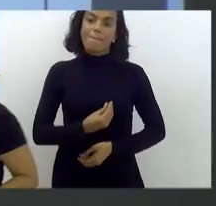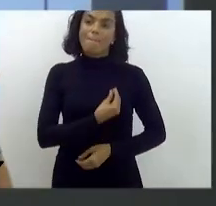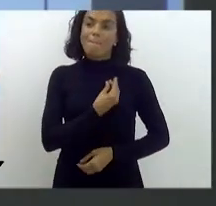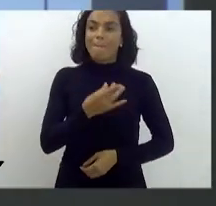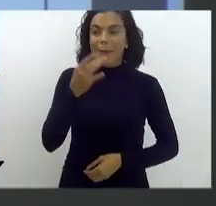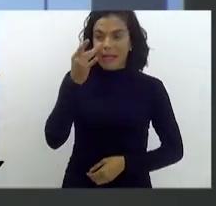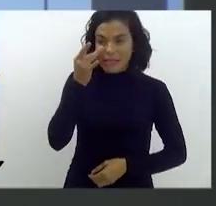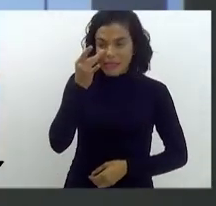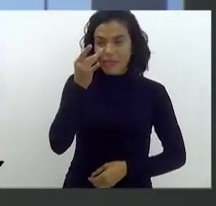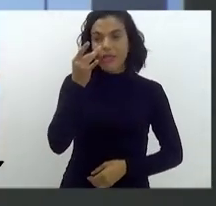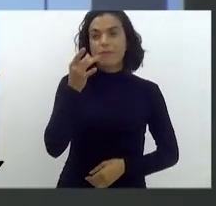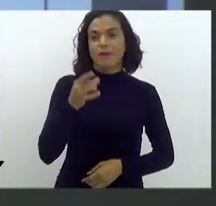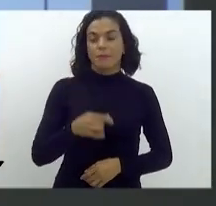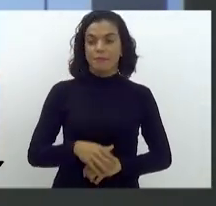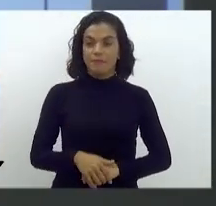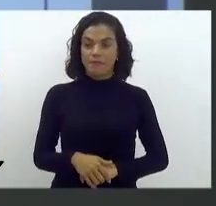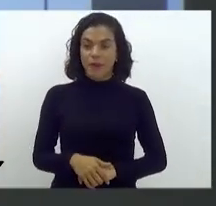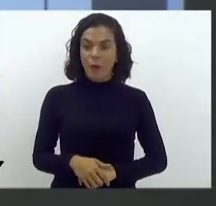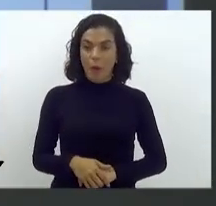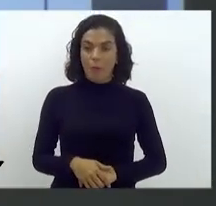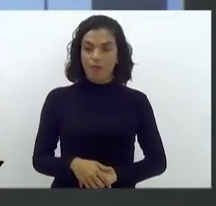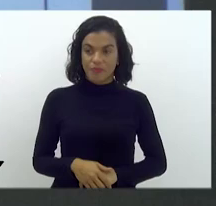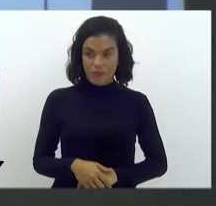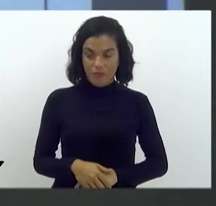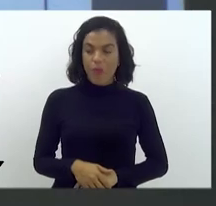é fora do Meio digital